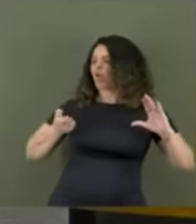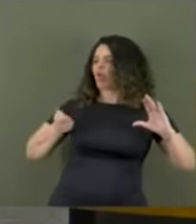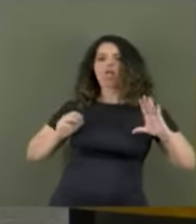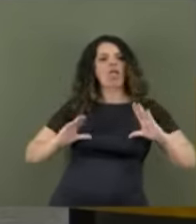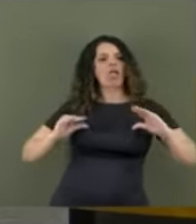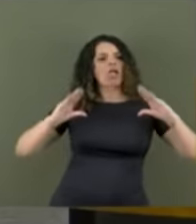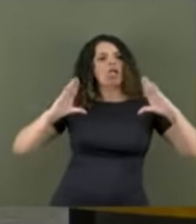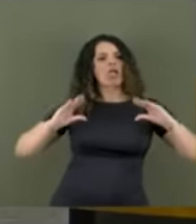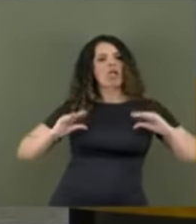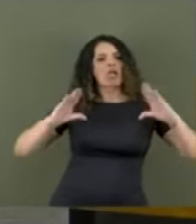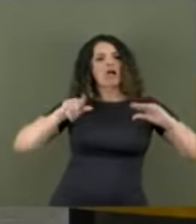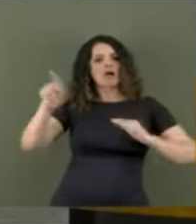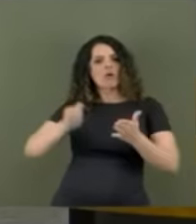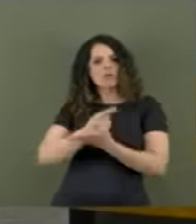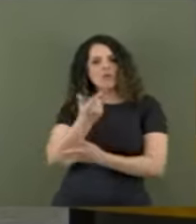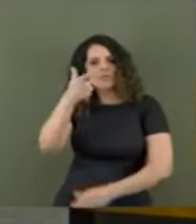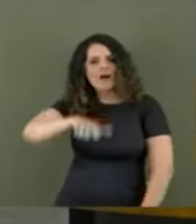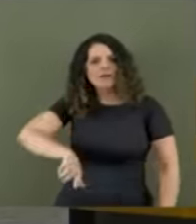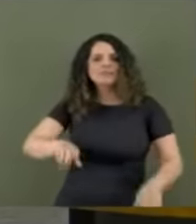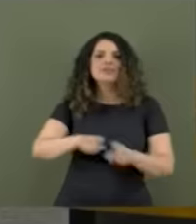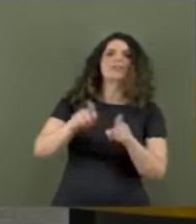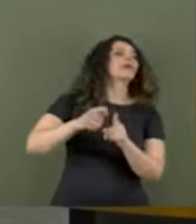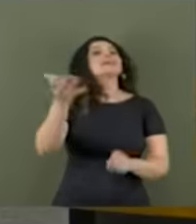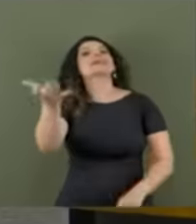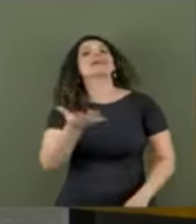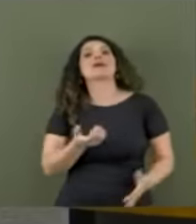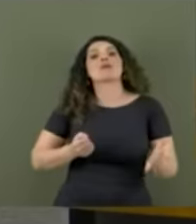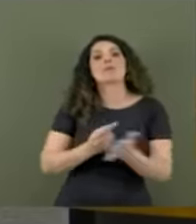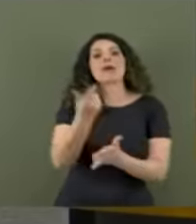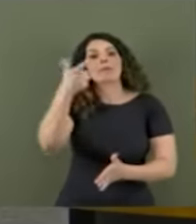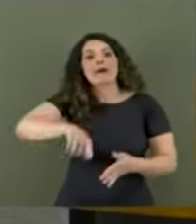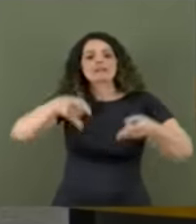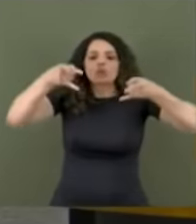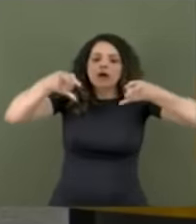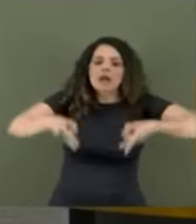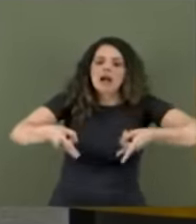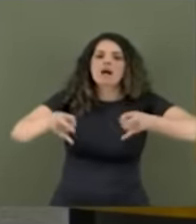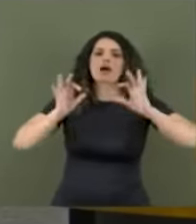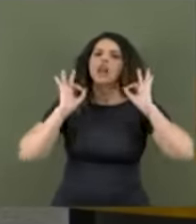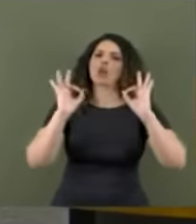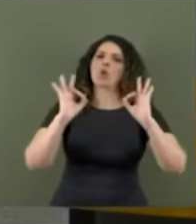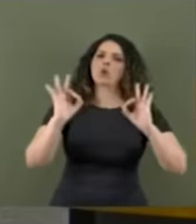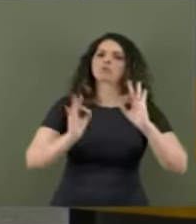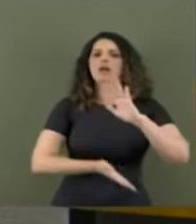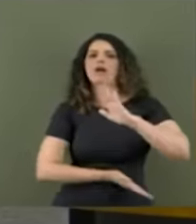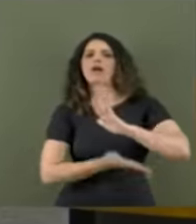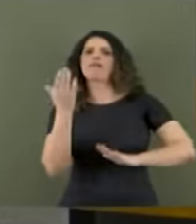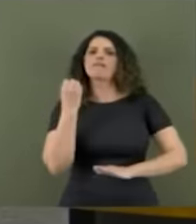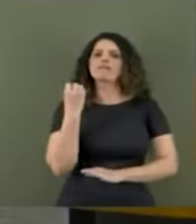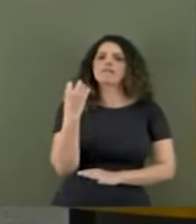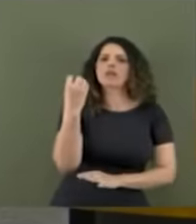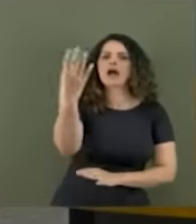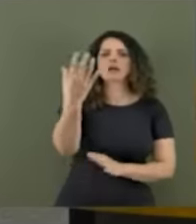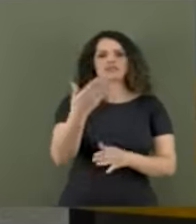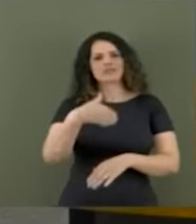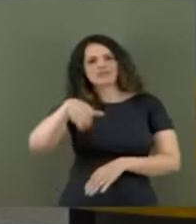Palácio da Alvorada chegou a cogitar comprar mais uma cama de luxo paraas viagens internacionais do Presidente